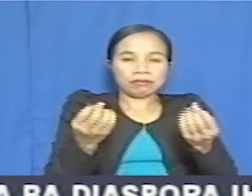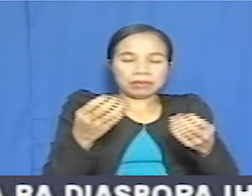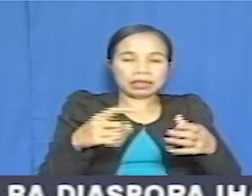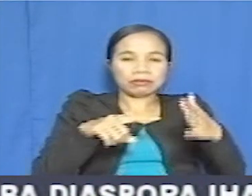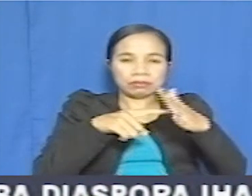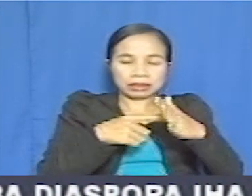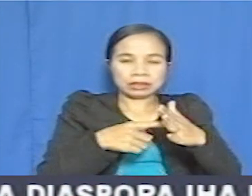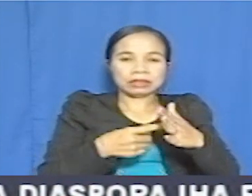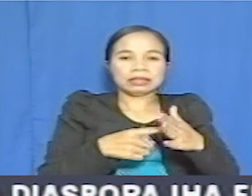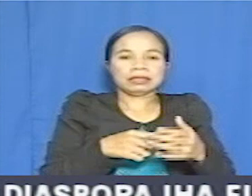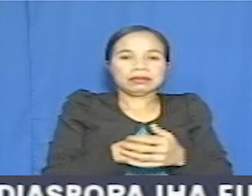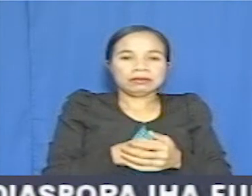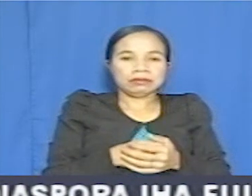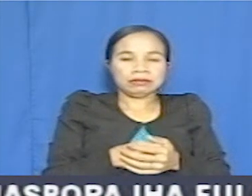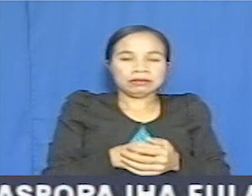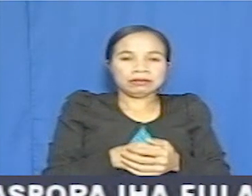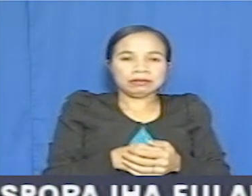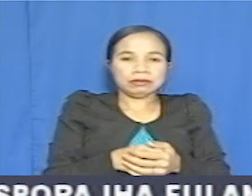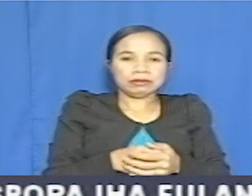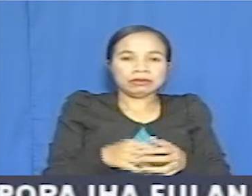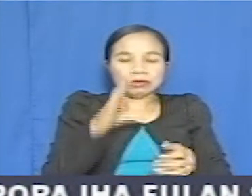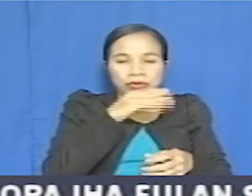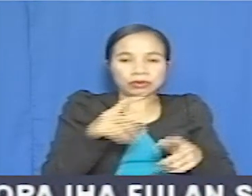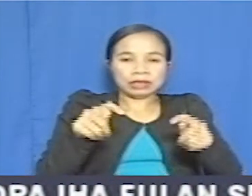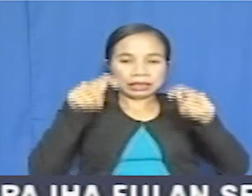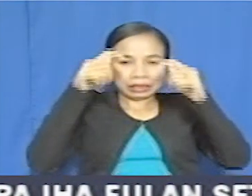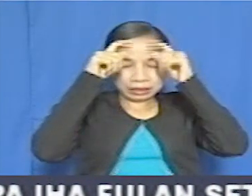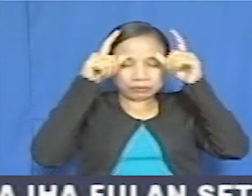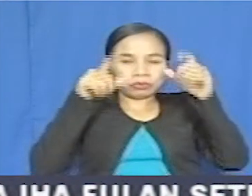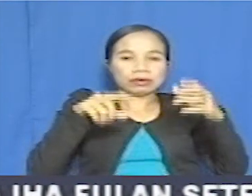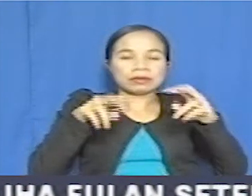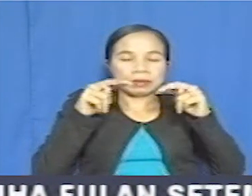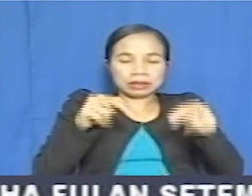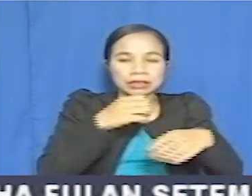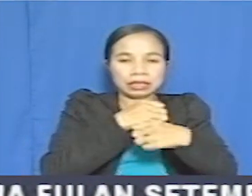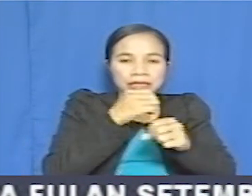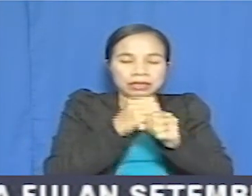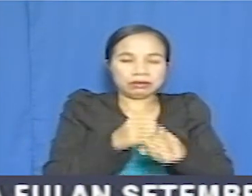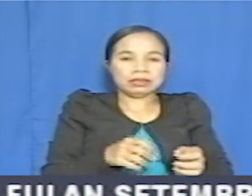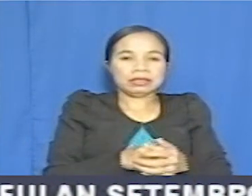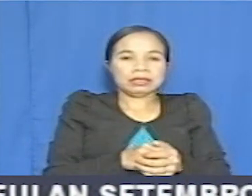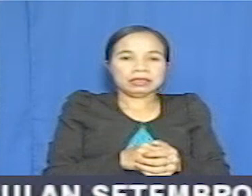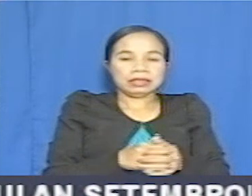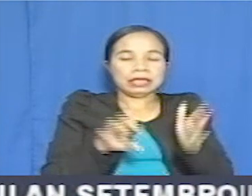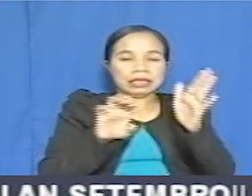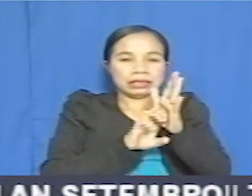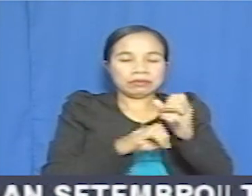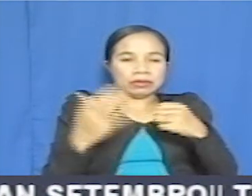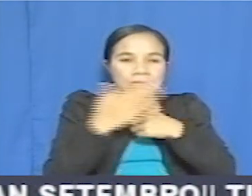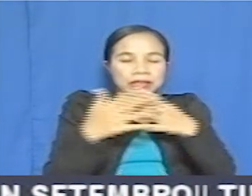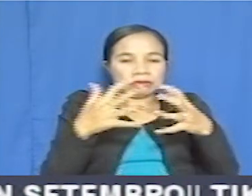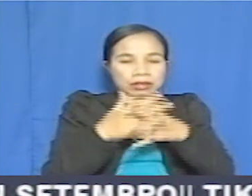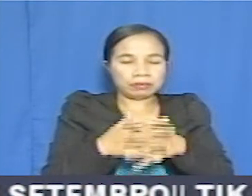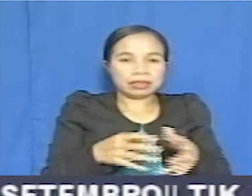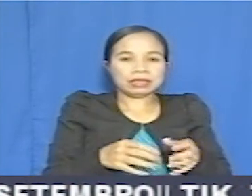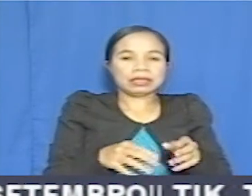não? E a Timor e se exigiram, né? Por exemplo, nos Estados Unidos, empresa Cira, só até este